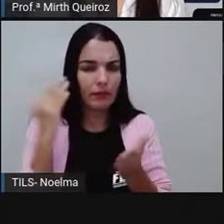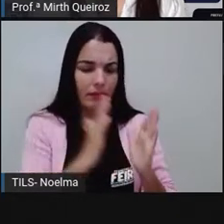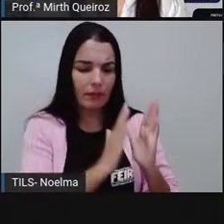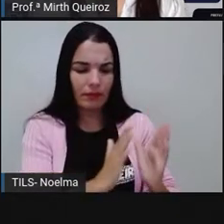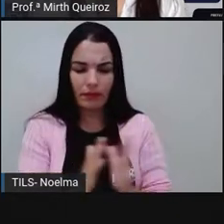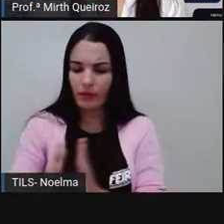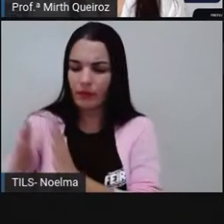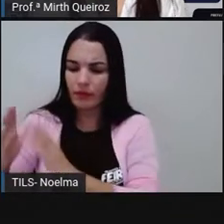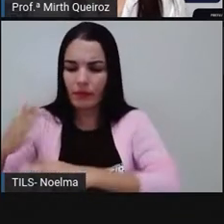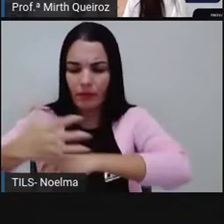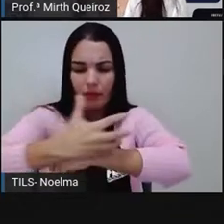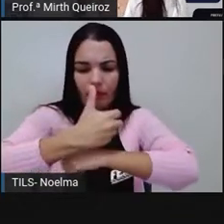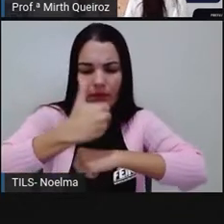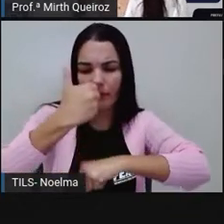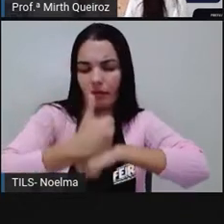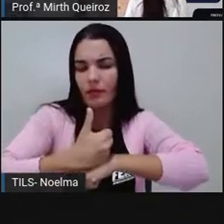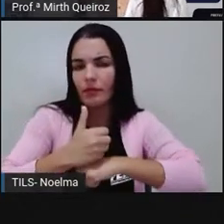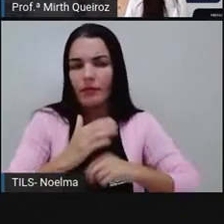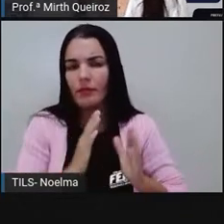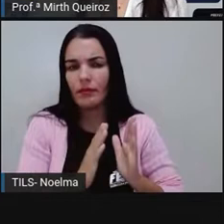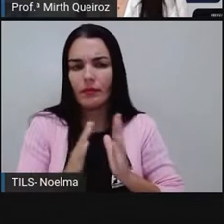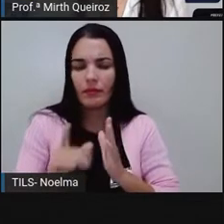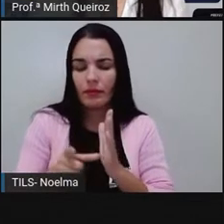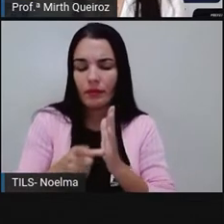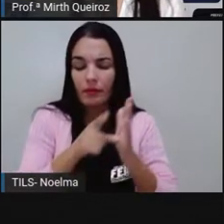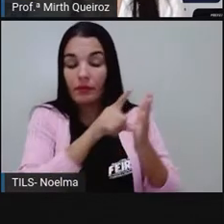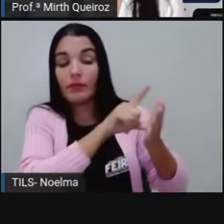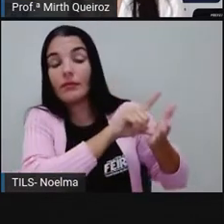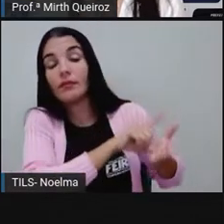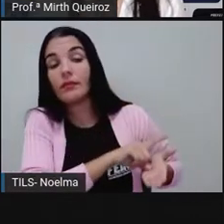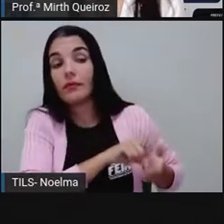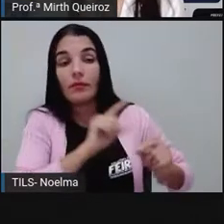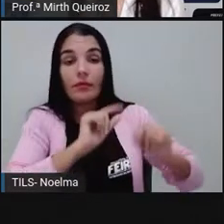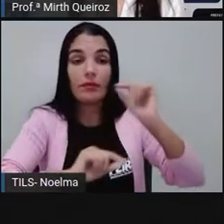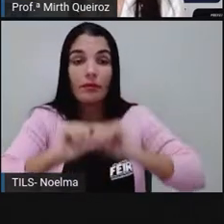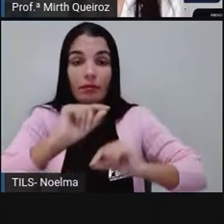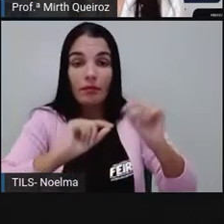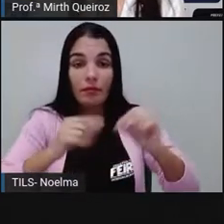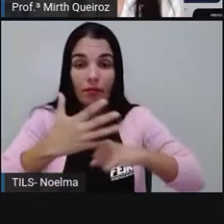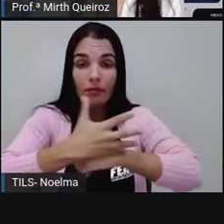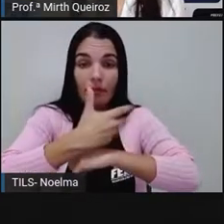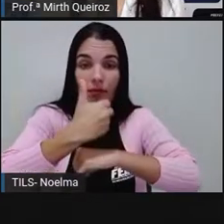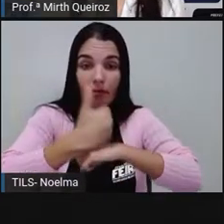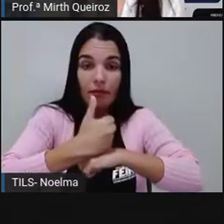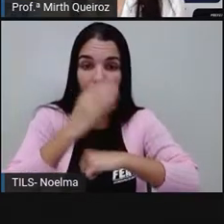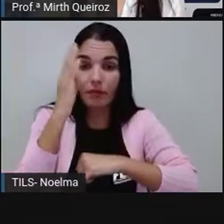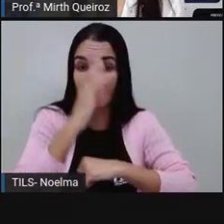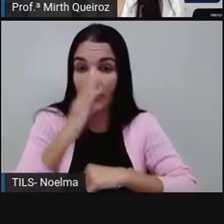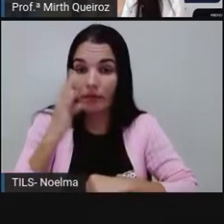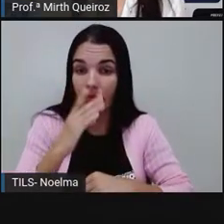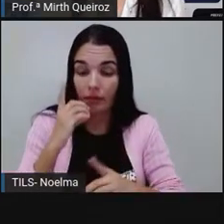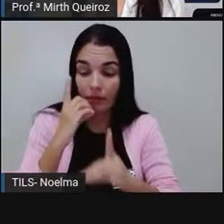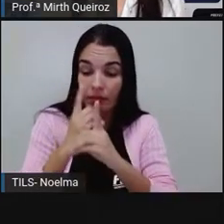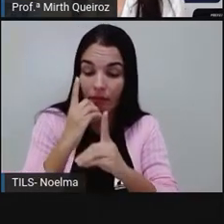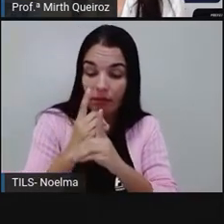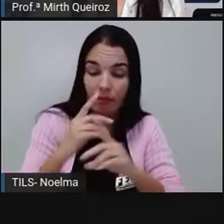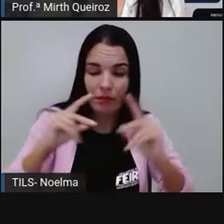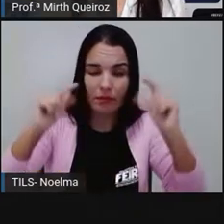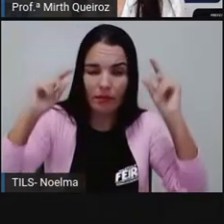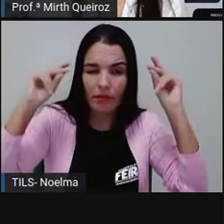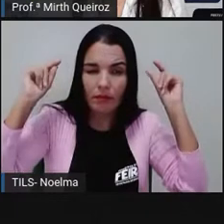de colonização, o período que antecedeu também essa colonização, o Brasil que foi encontrado lá